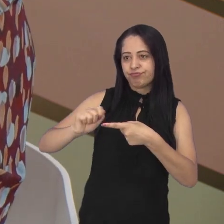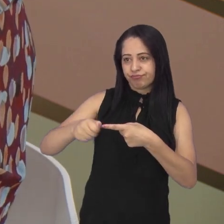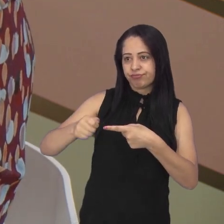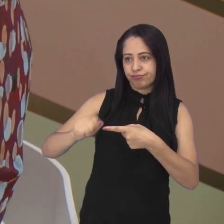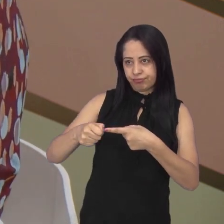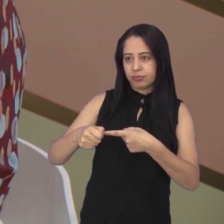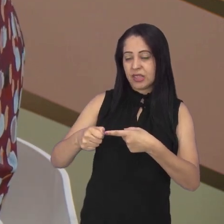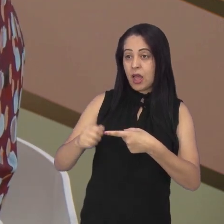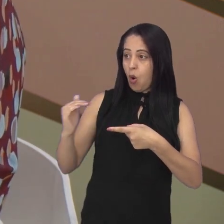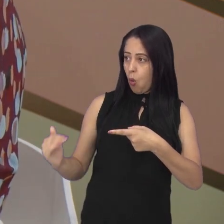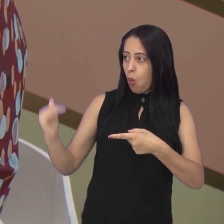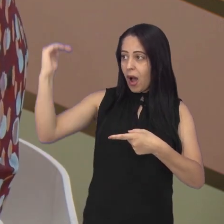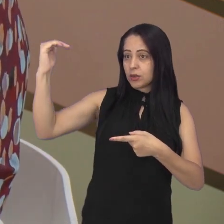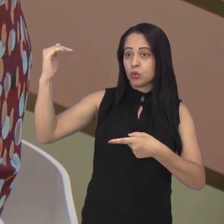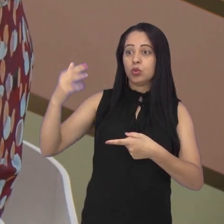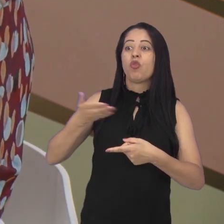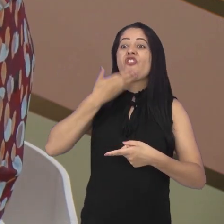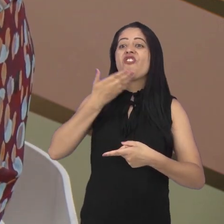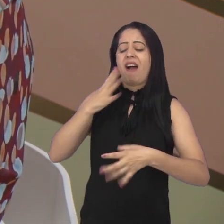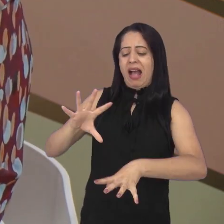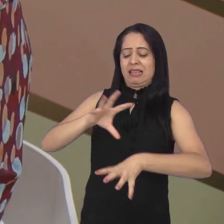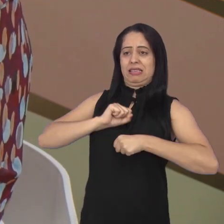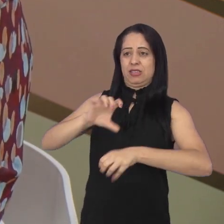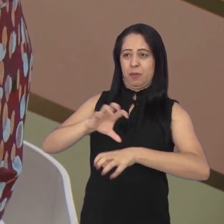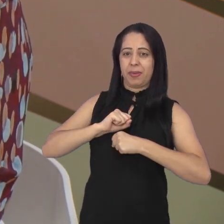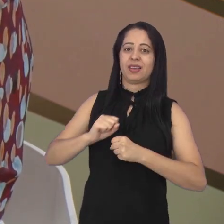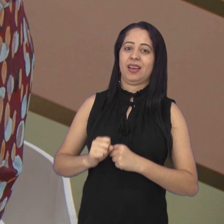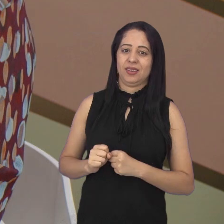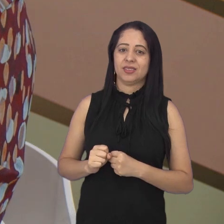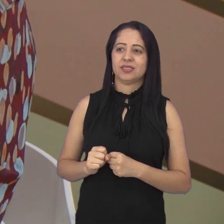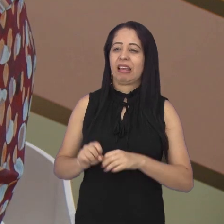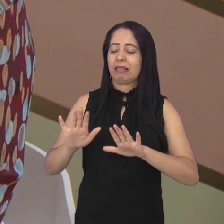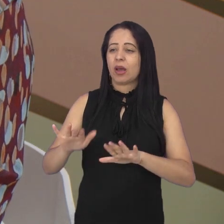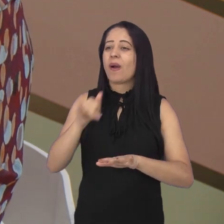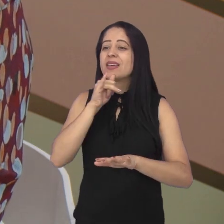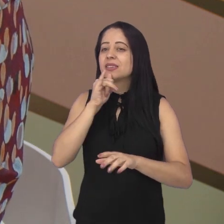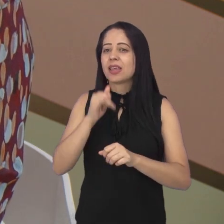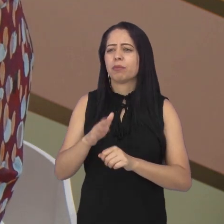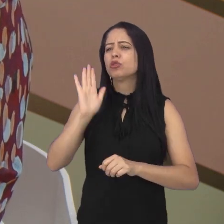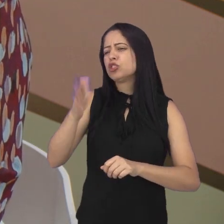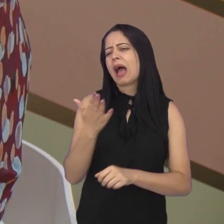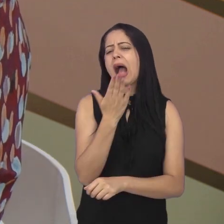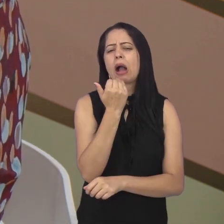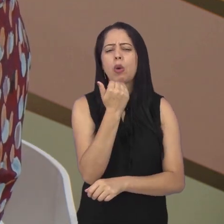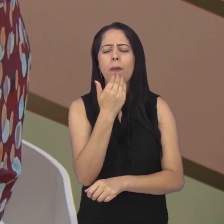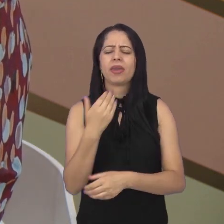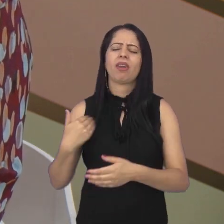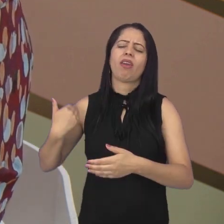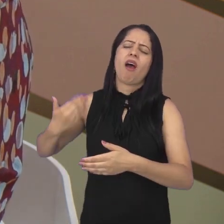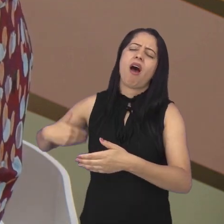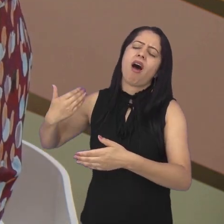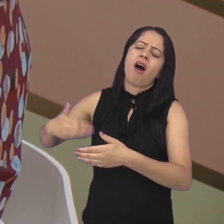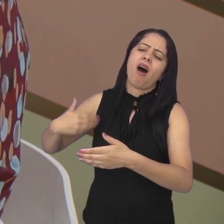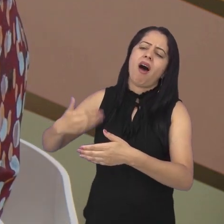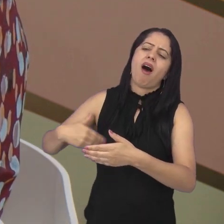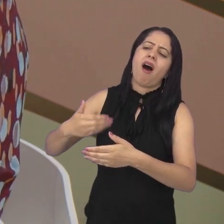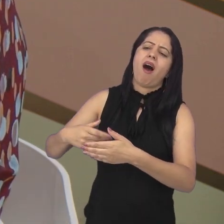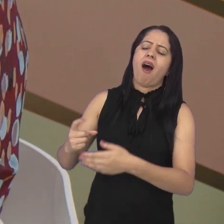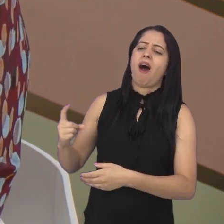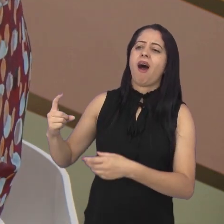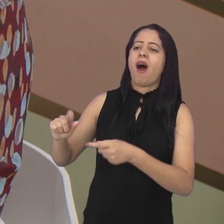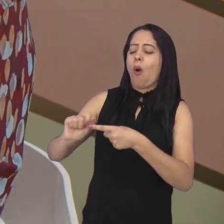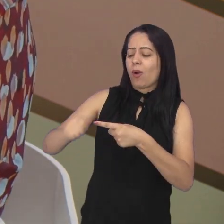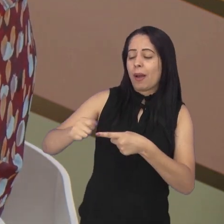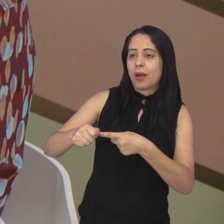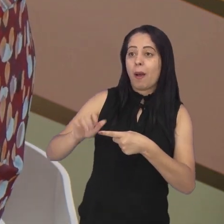mesmo em aleitamento materno, ele começa com desenvolvimento ou de alterações de fezes, ou de crescimento, ou alterações de pele, e